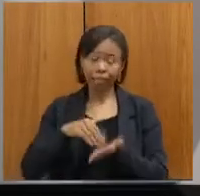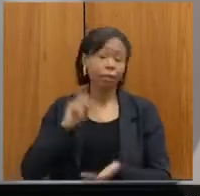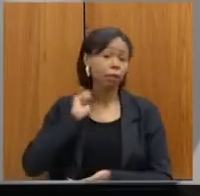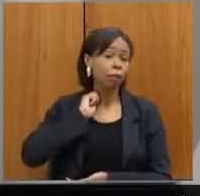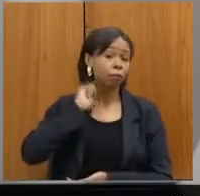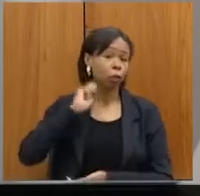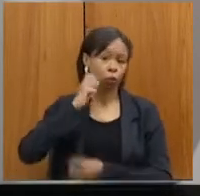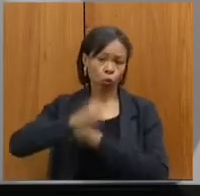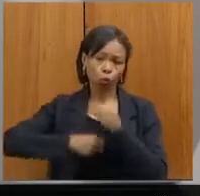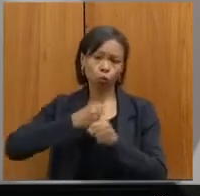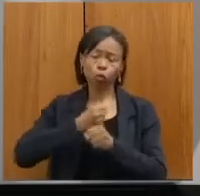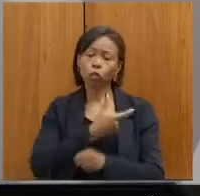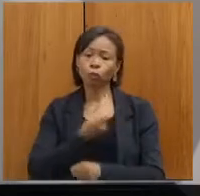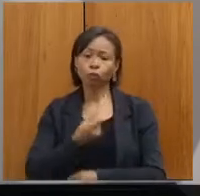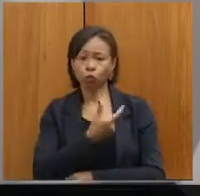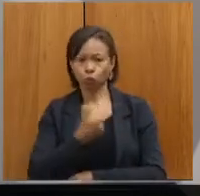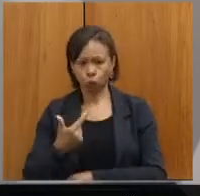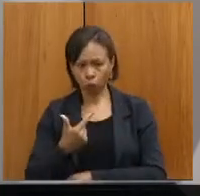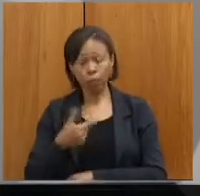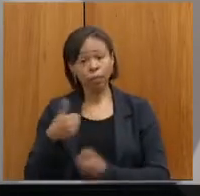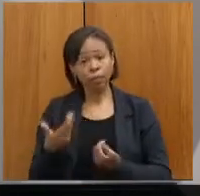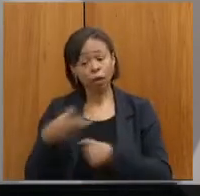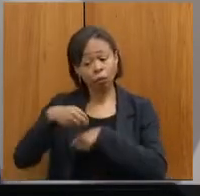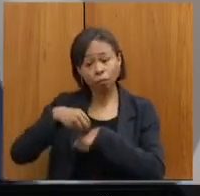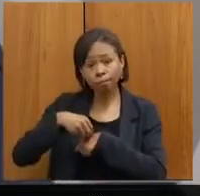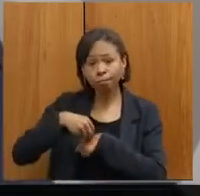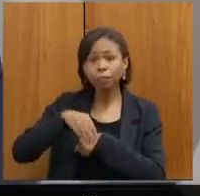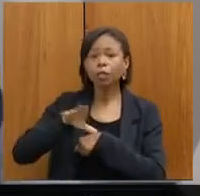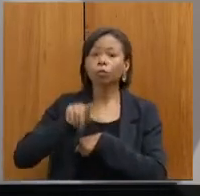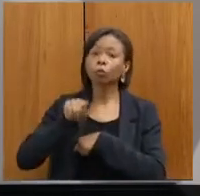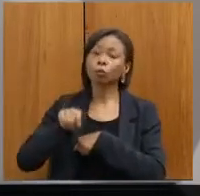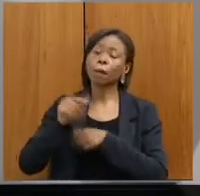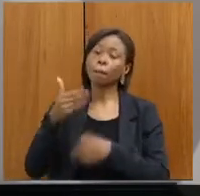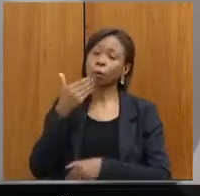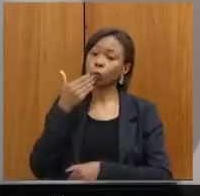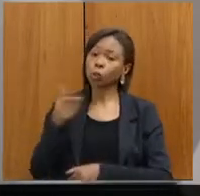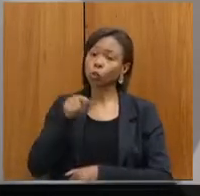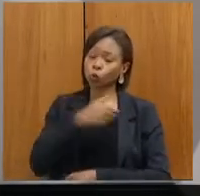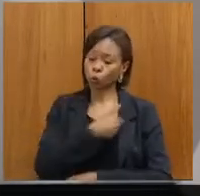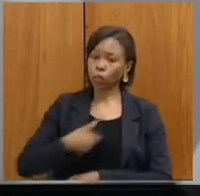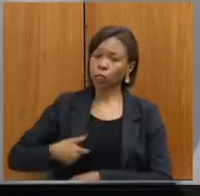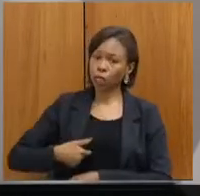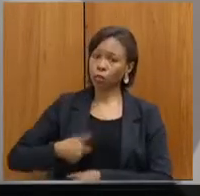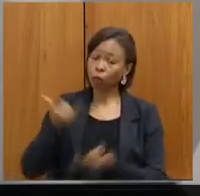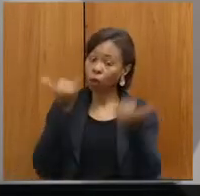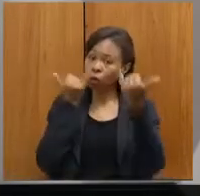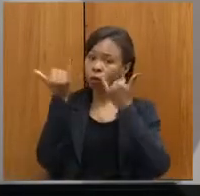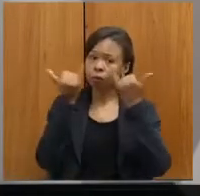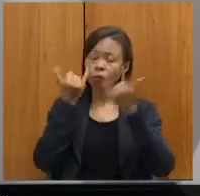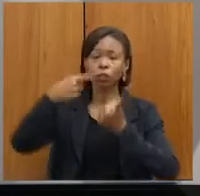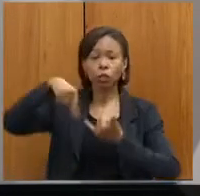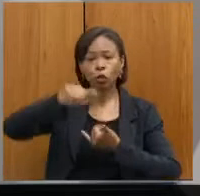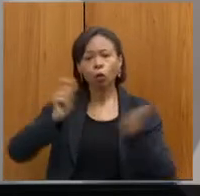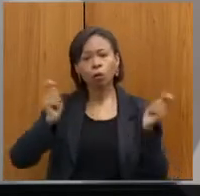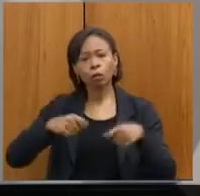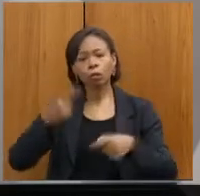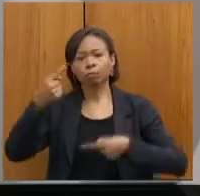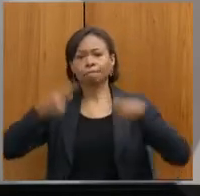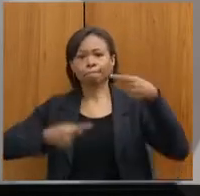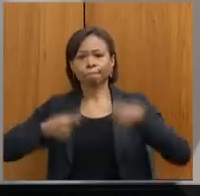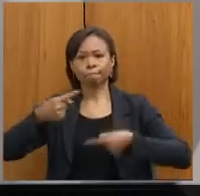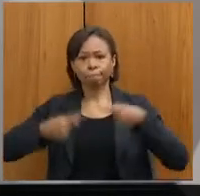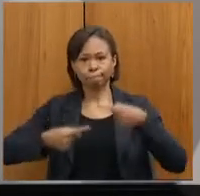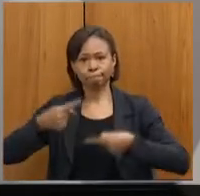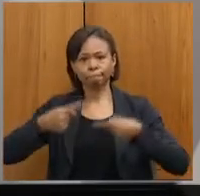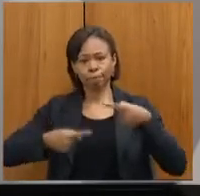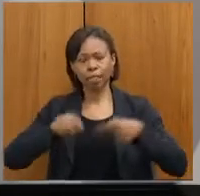encaminhamento para que o estado de essa informação e e dessa forma a gente possa discutir este